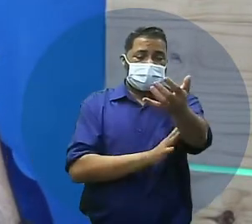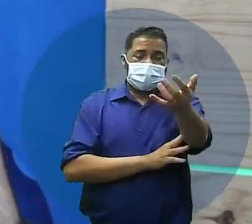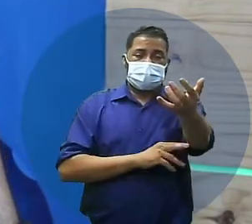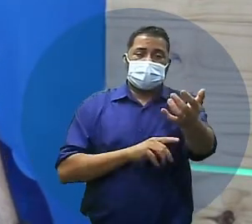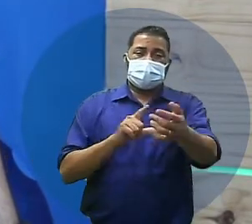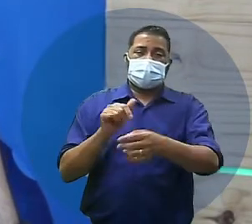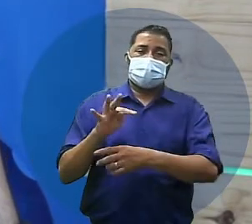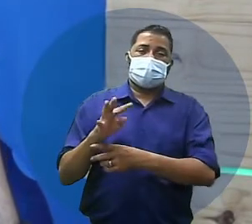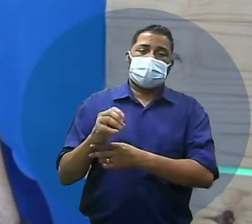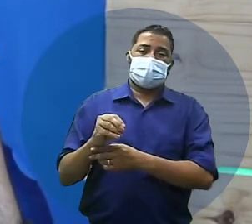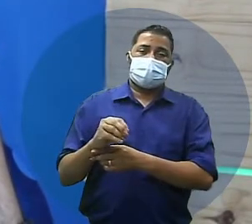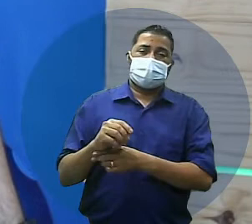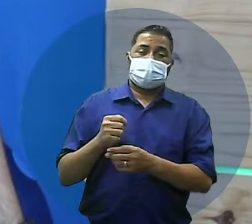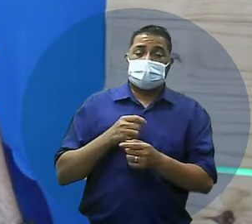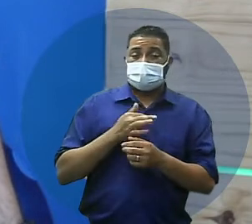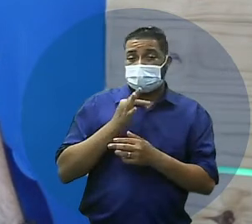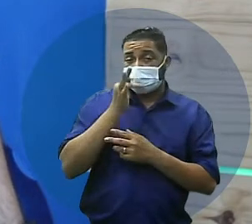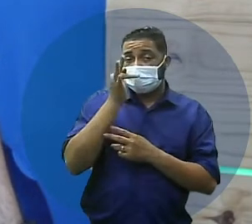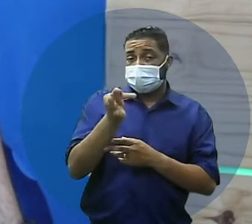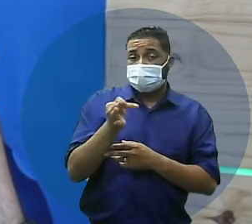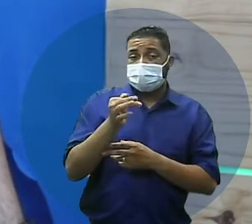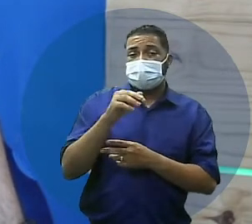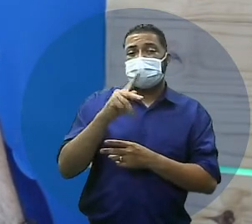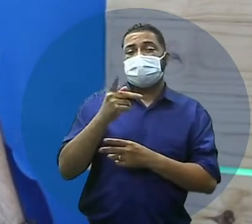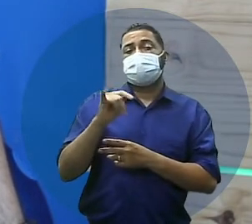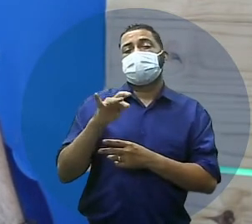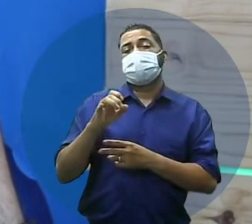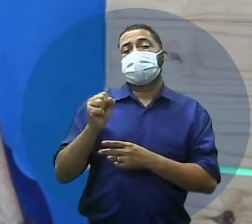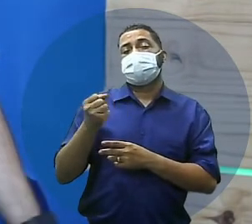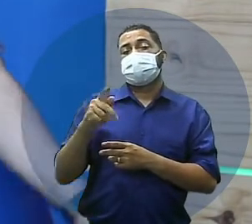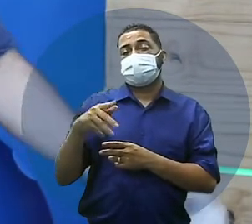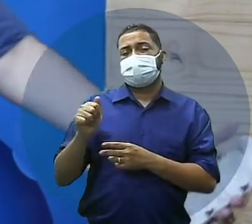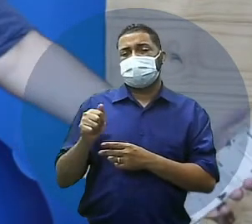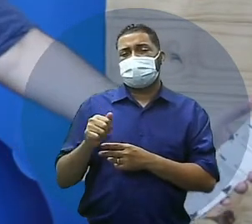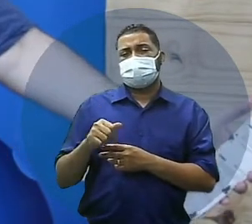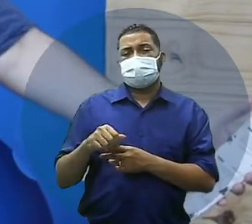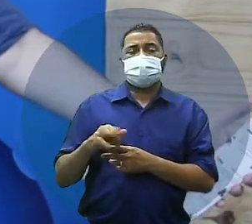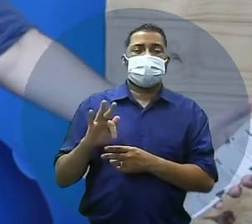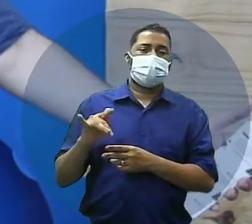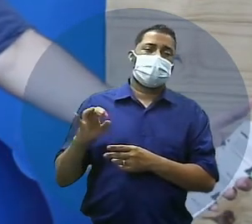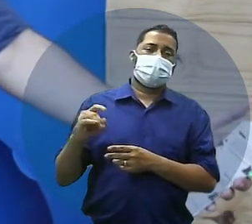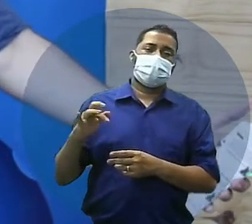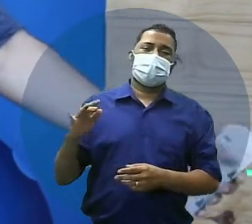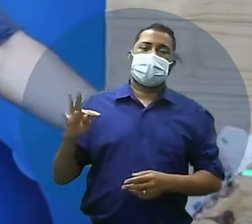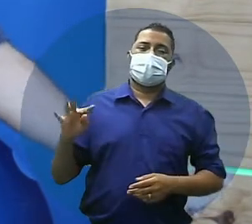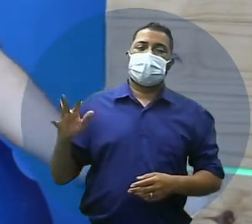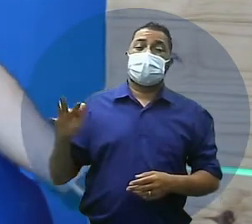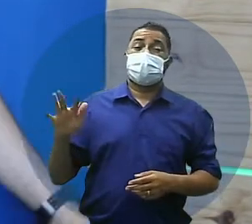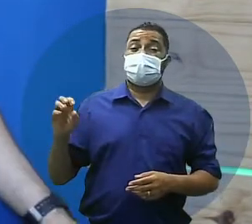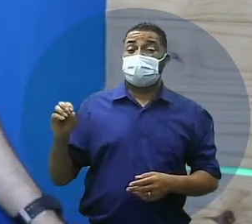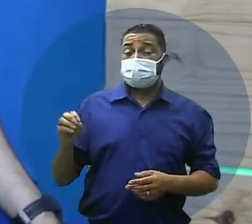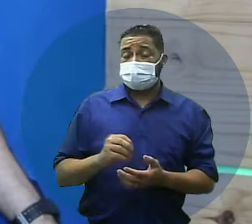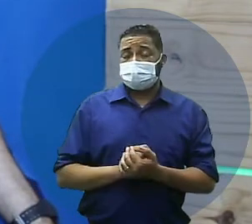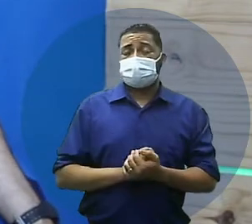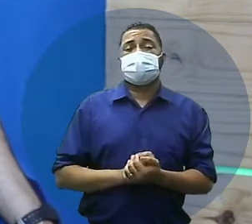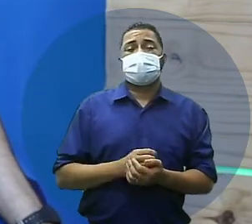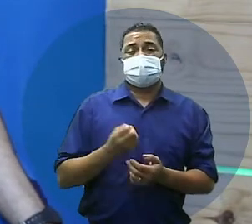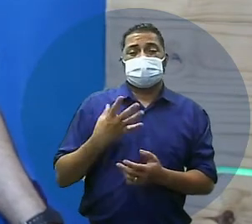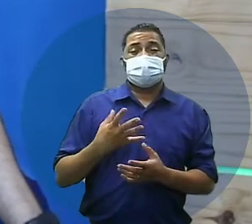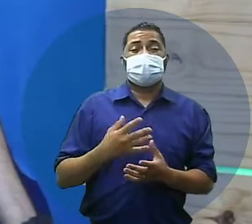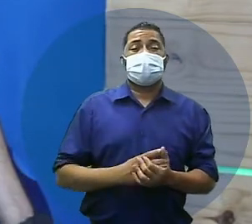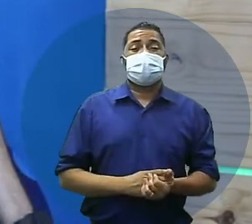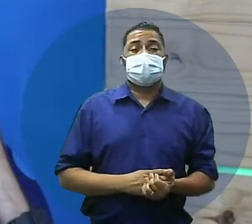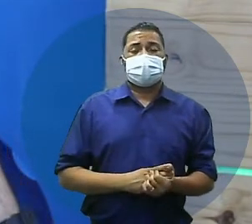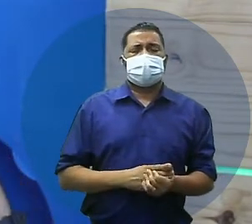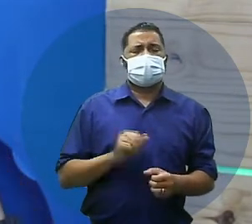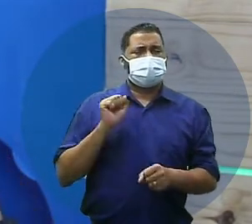de Hiroshima, Rondô do Capitão. Pô, isso é maravilhoso, gente, é maravilhoso. Vale muito a pena, tá?